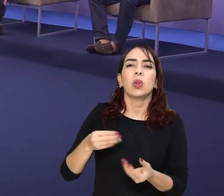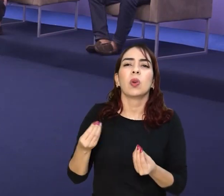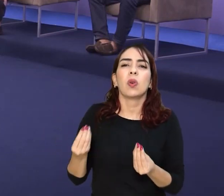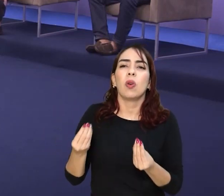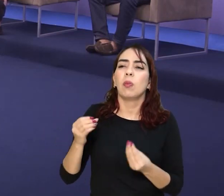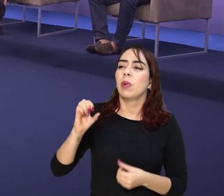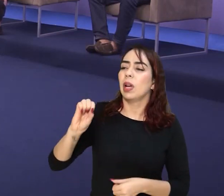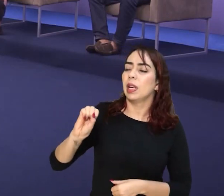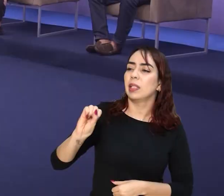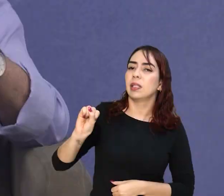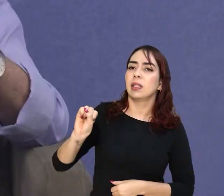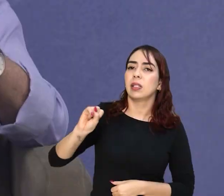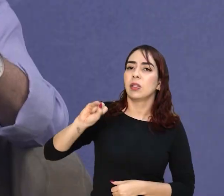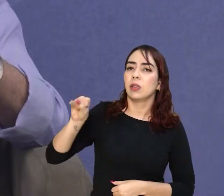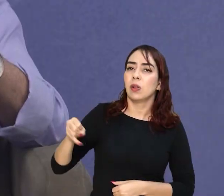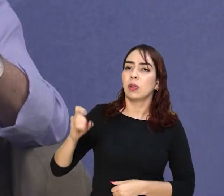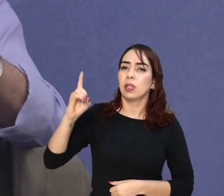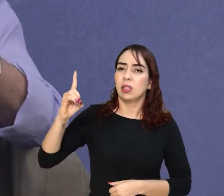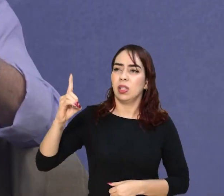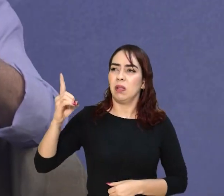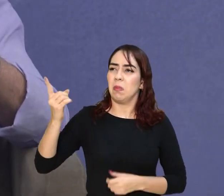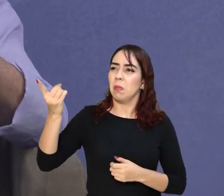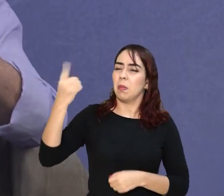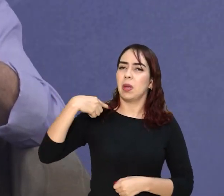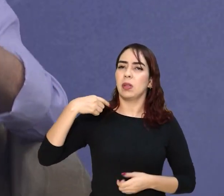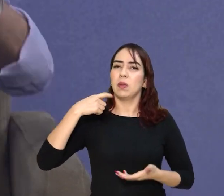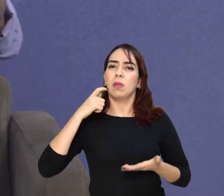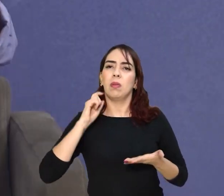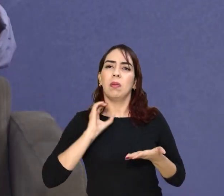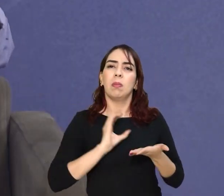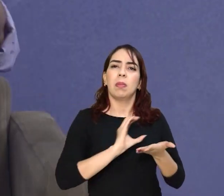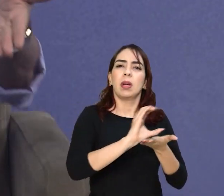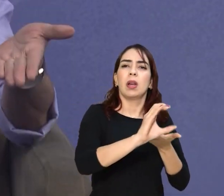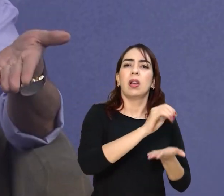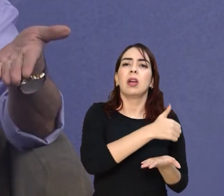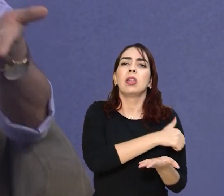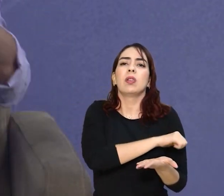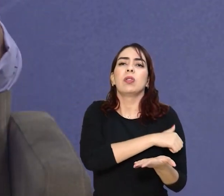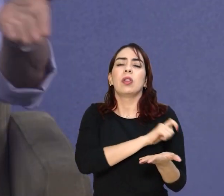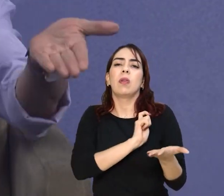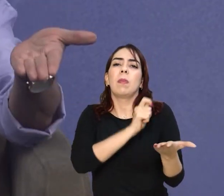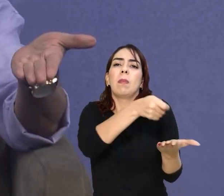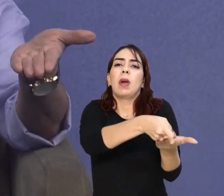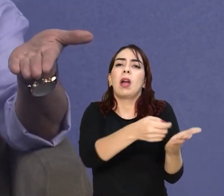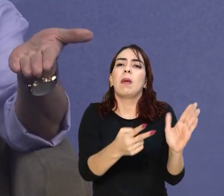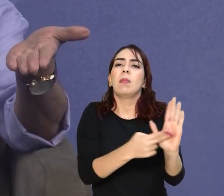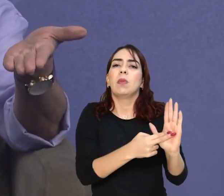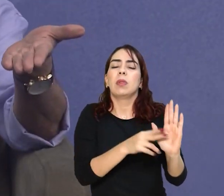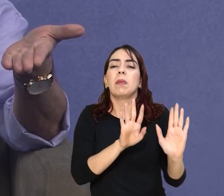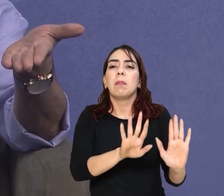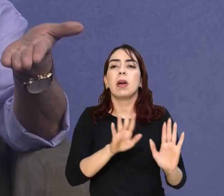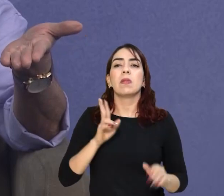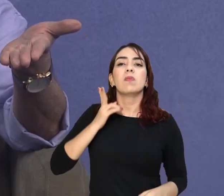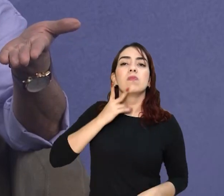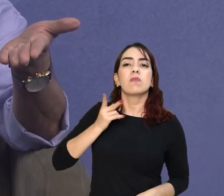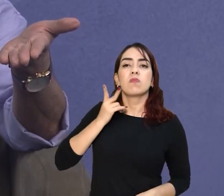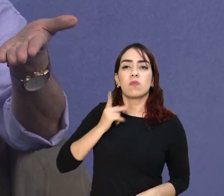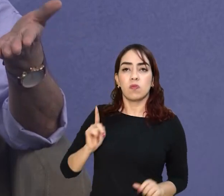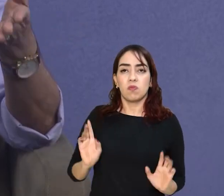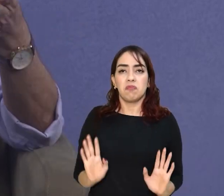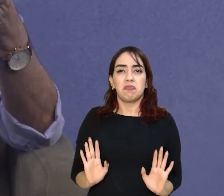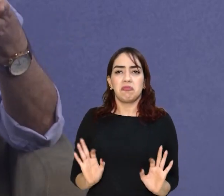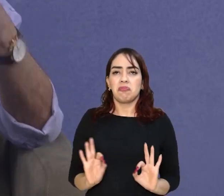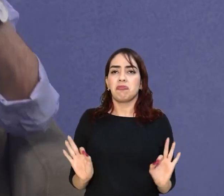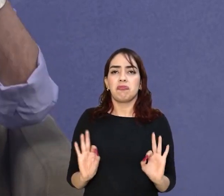Ceará pagar para entidades lá do Rio de Janeiro e as daqui? Por que é que tu poderiam ser ajudadas? Aí é um problema do